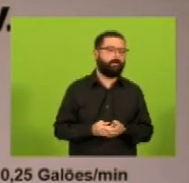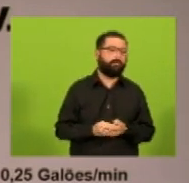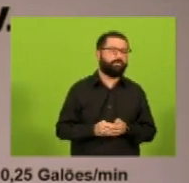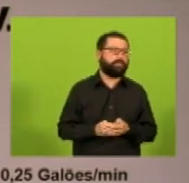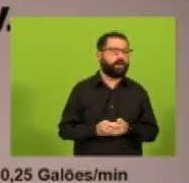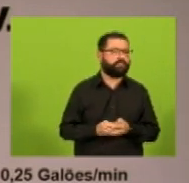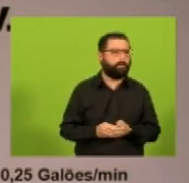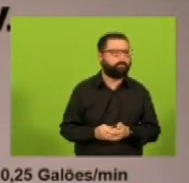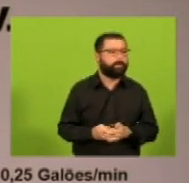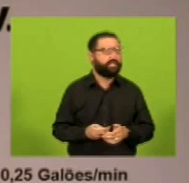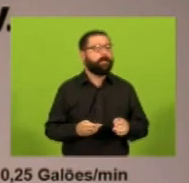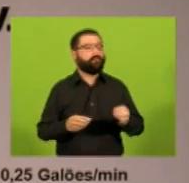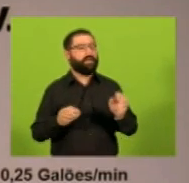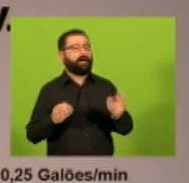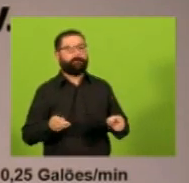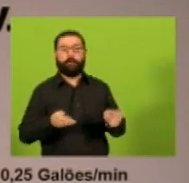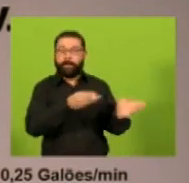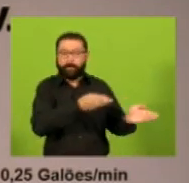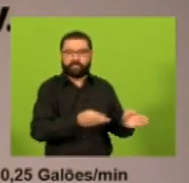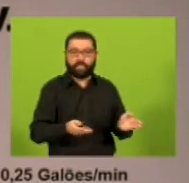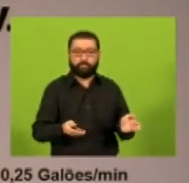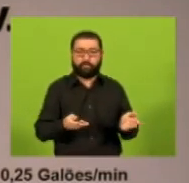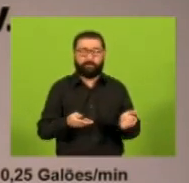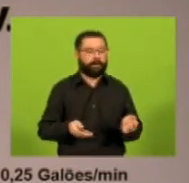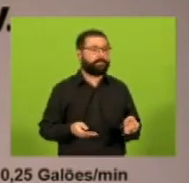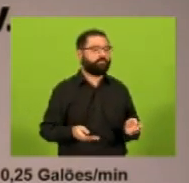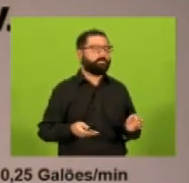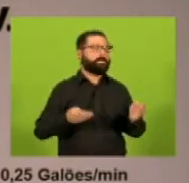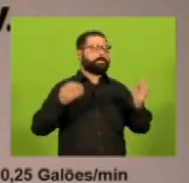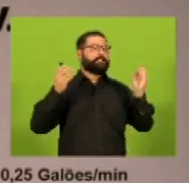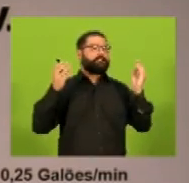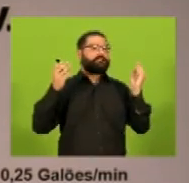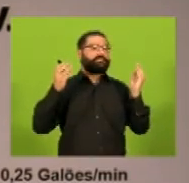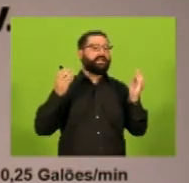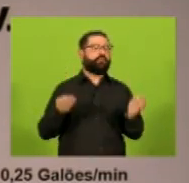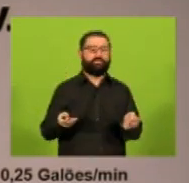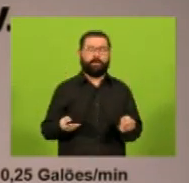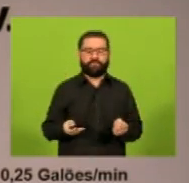3, tá? Ou a multiplicação. Então, olha lá, vamos pegar o exemplo que eu fiz.